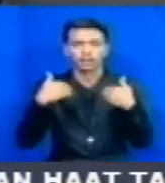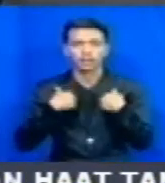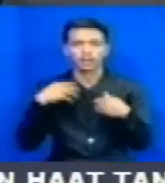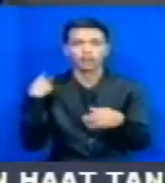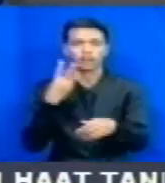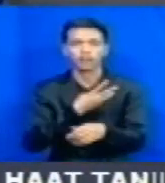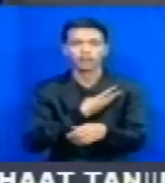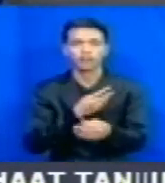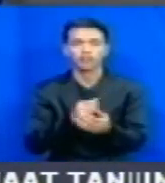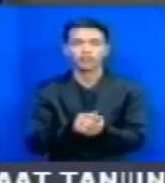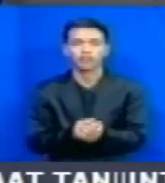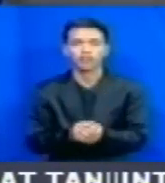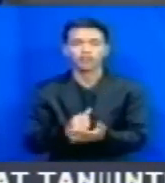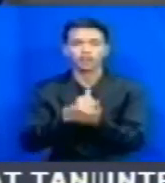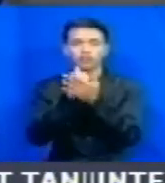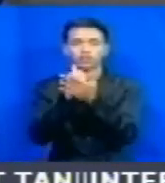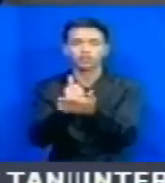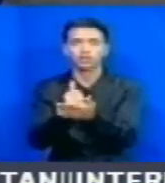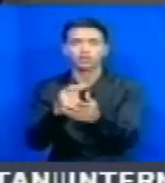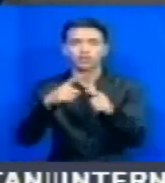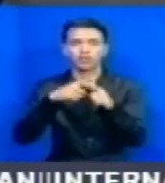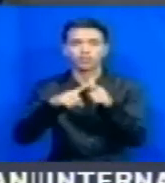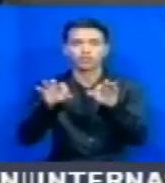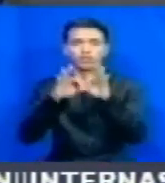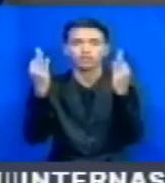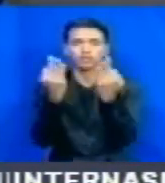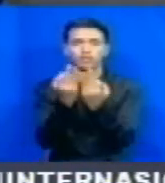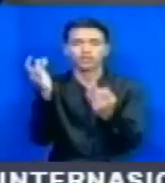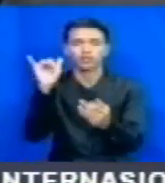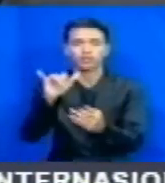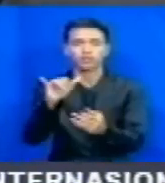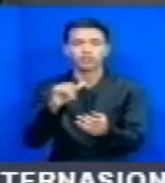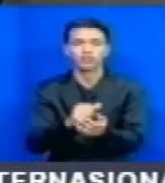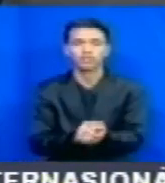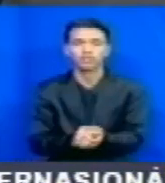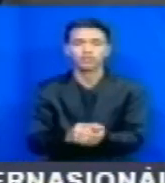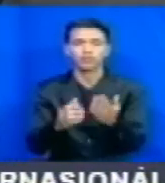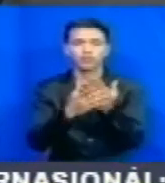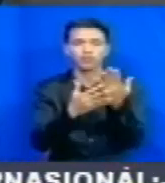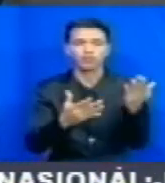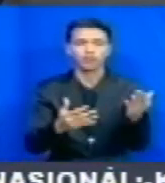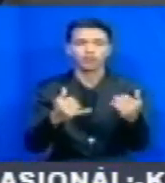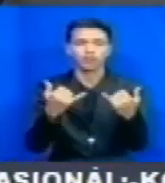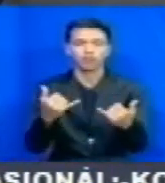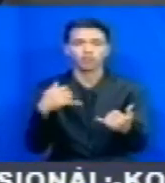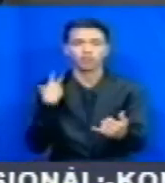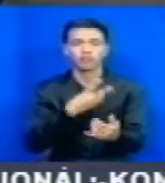ita apa yang berubah, depois mo family share ngare. Isto kran ne bagor ram ye ite ya.